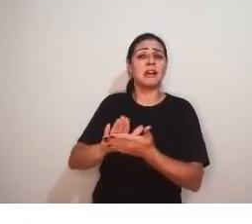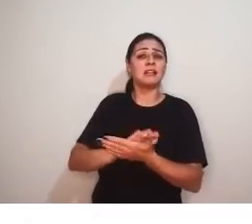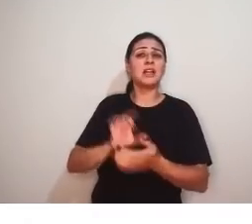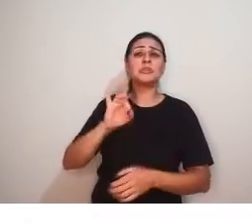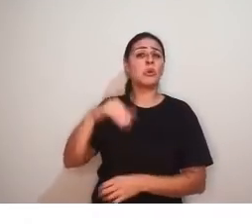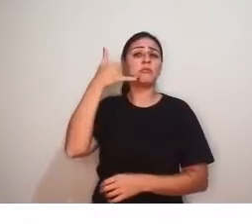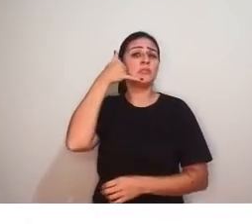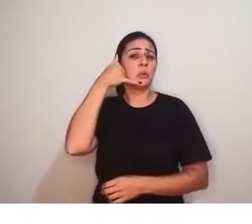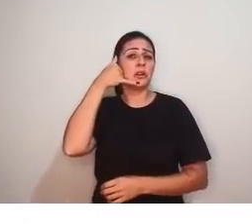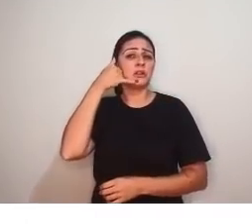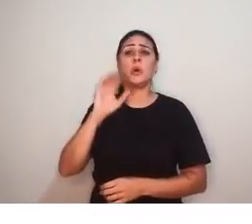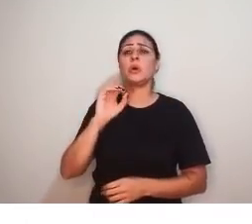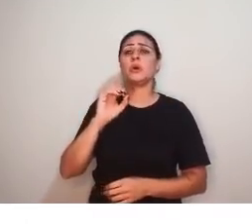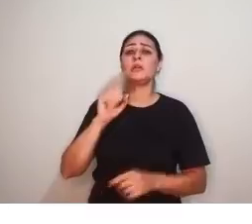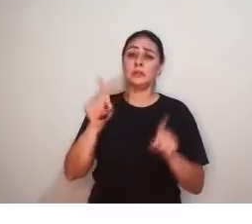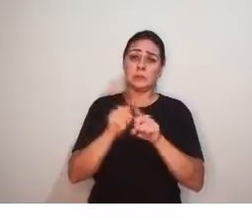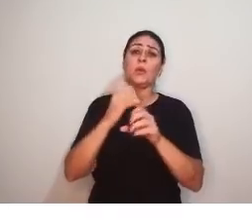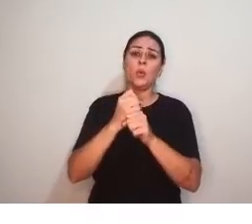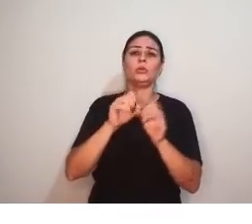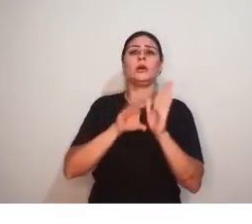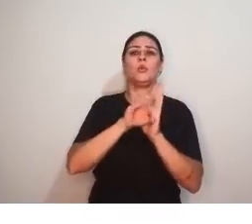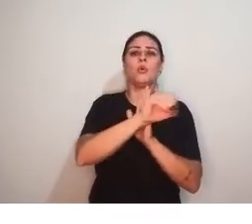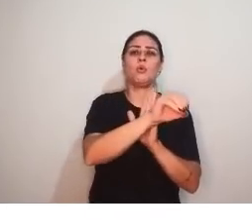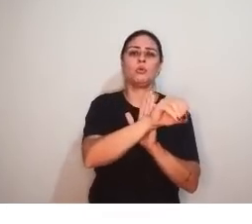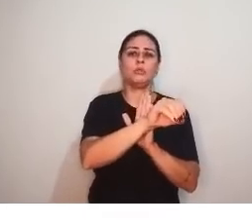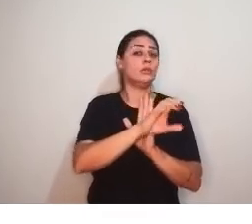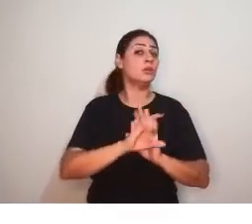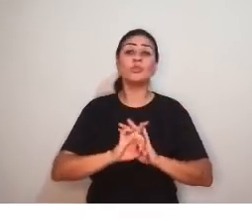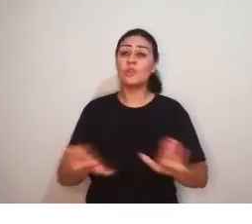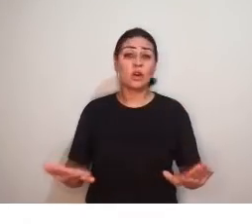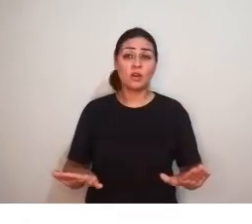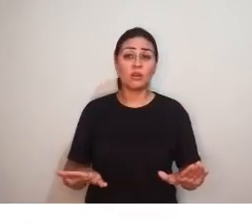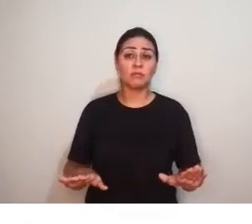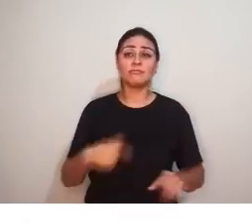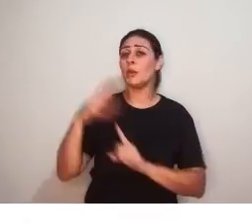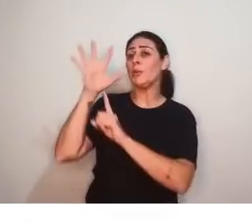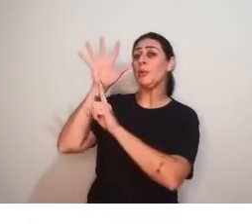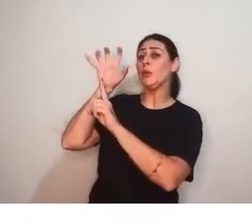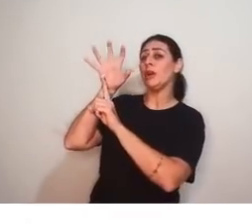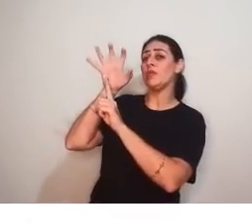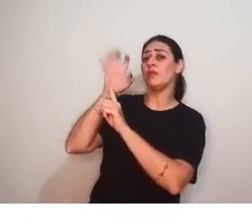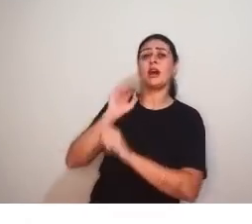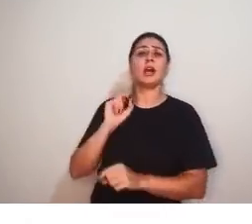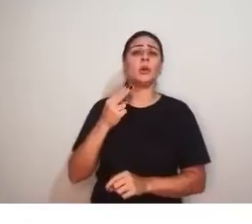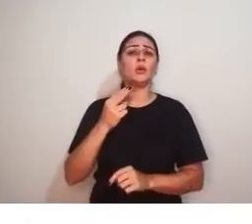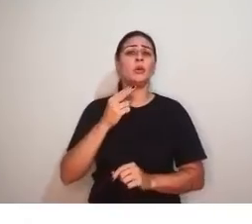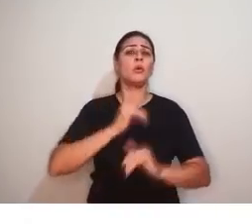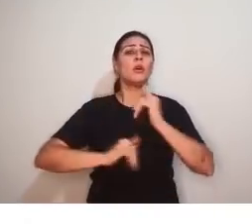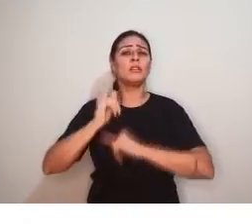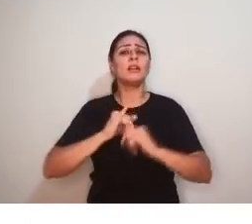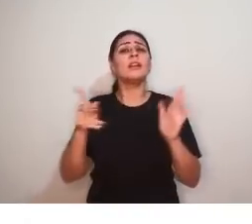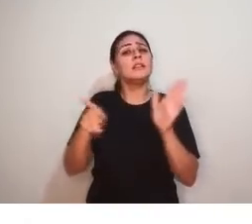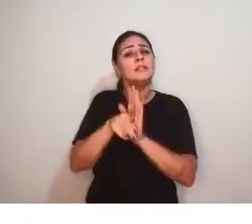não precisa de nada para fazer isso, além de um mero smartphone e uma conta no Google. Só isso. E uma redinha